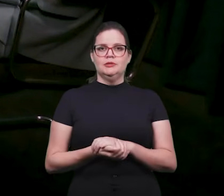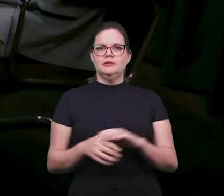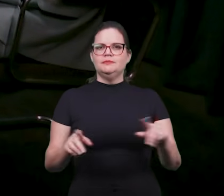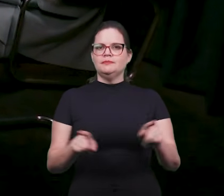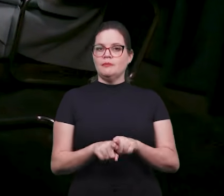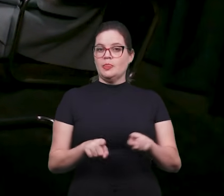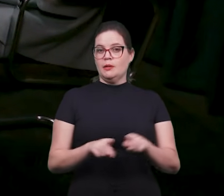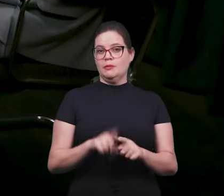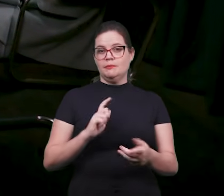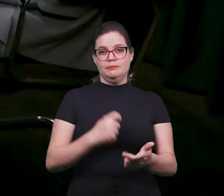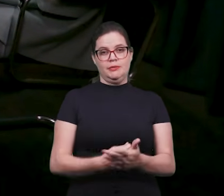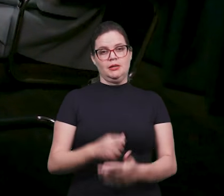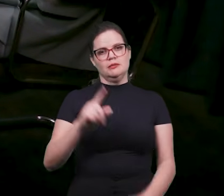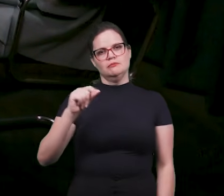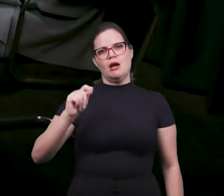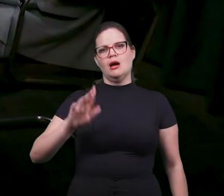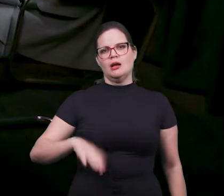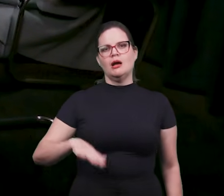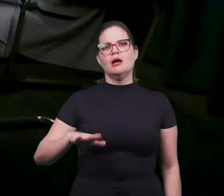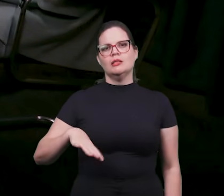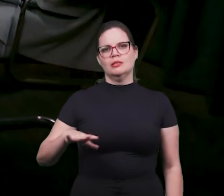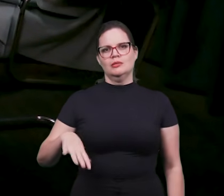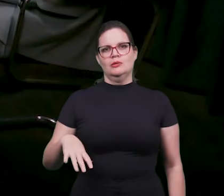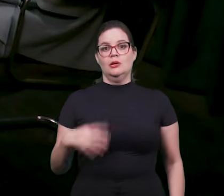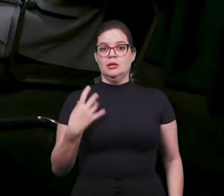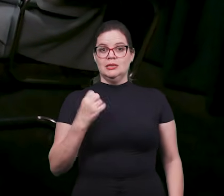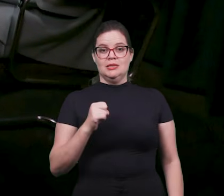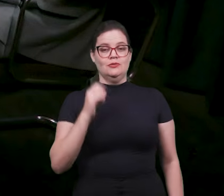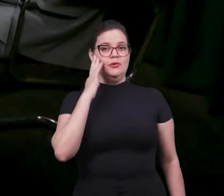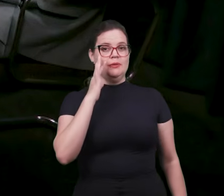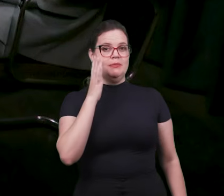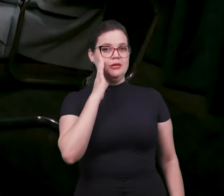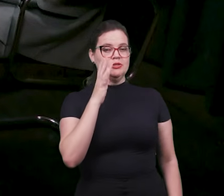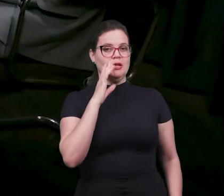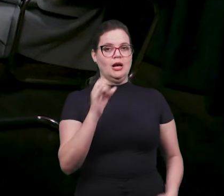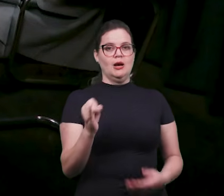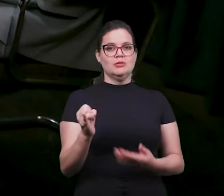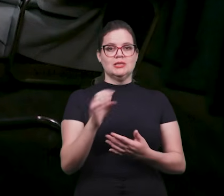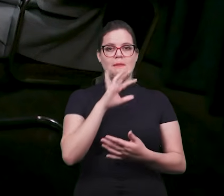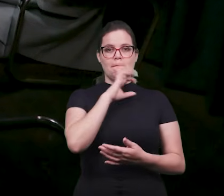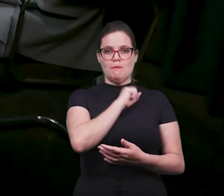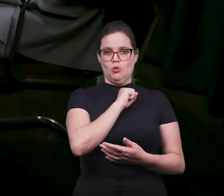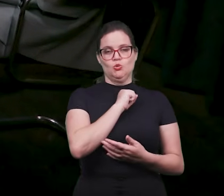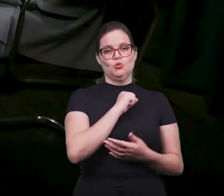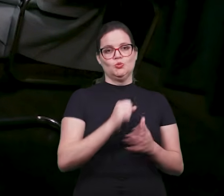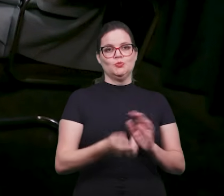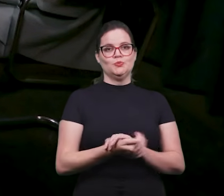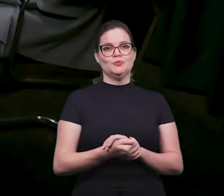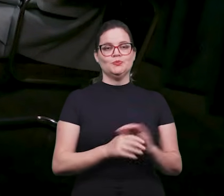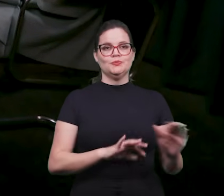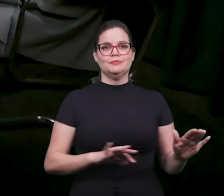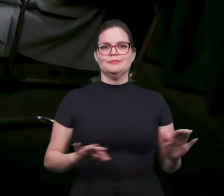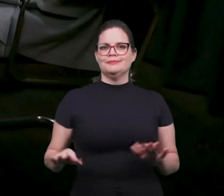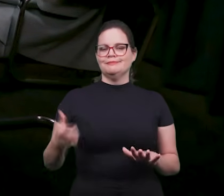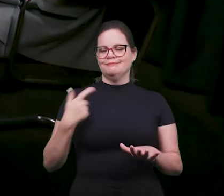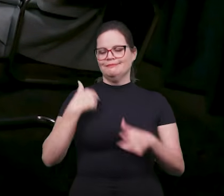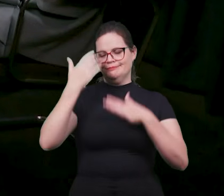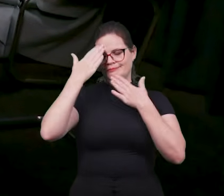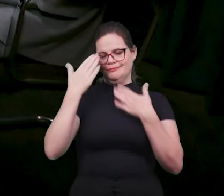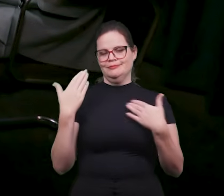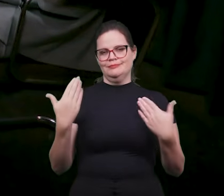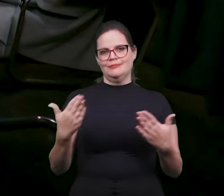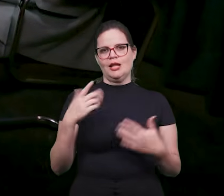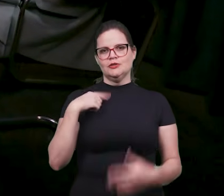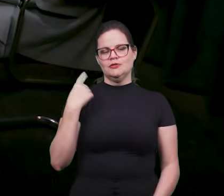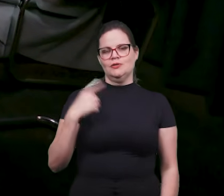outra coisa, com um valor pequeno, relativamente pequeno, em relação aos impostos que ele recolhe. Então, Isaías, gostaria de te agradecer